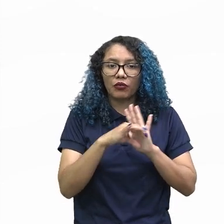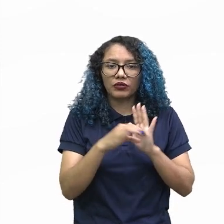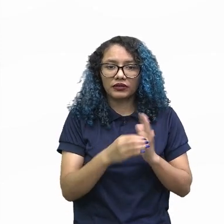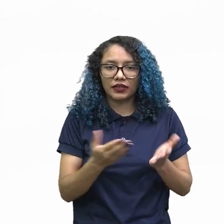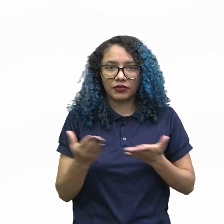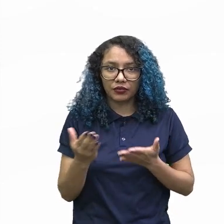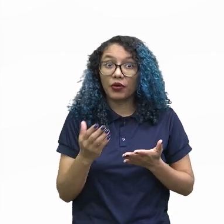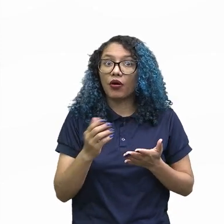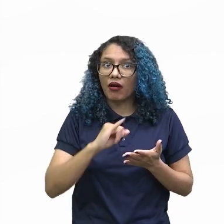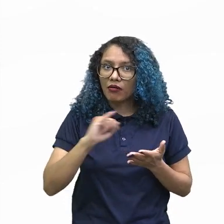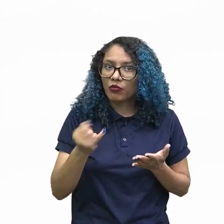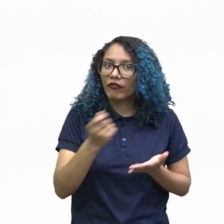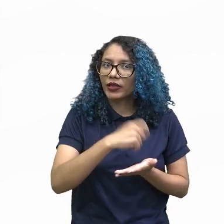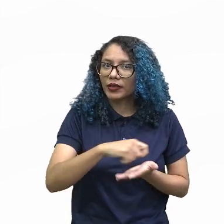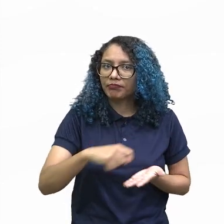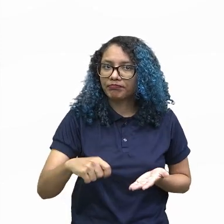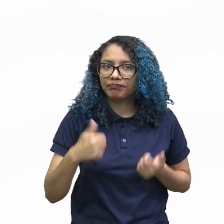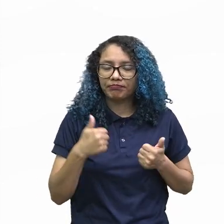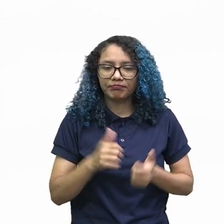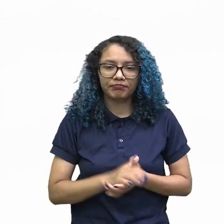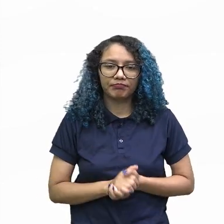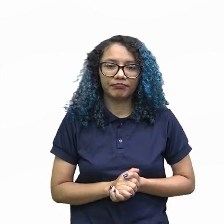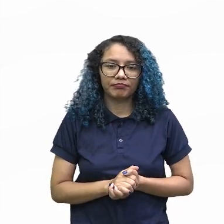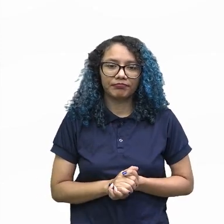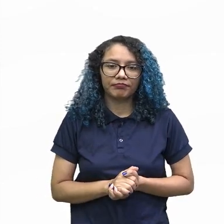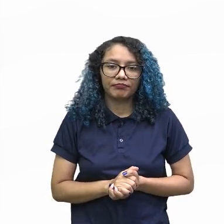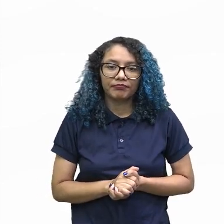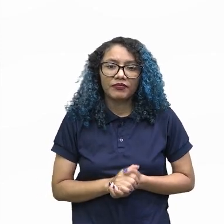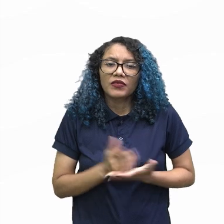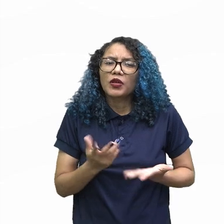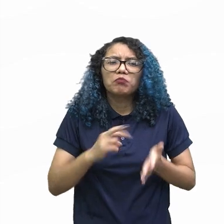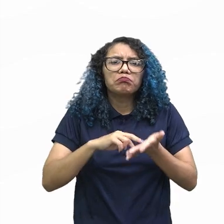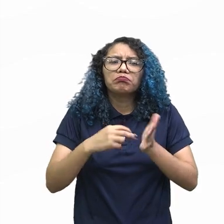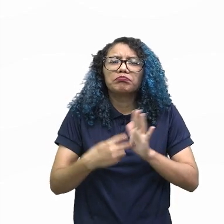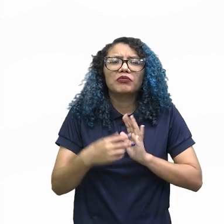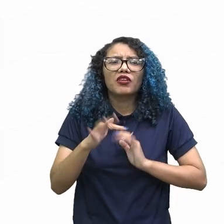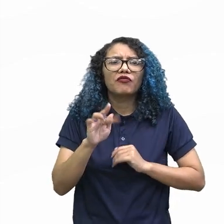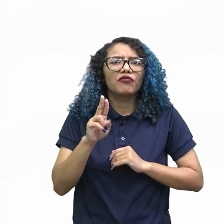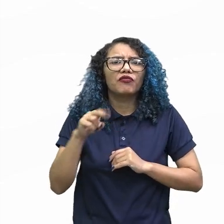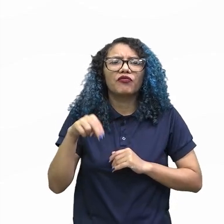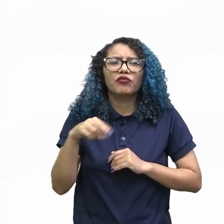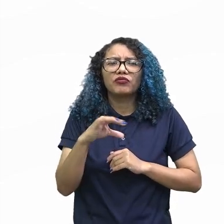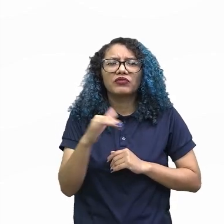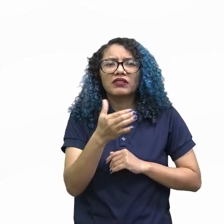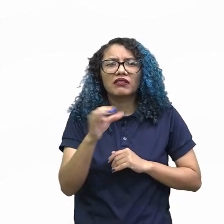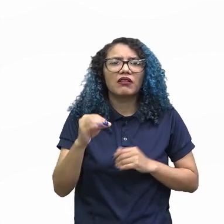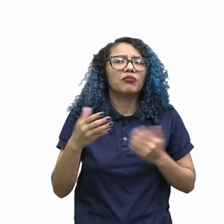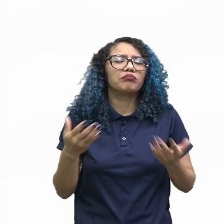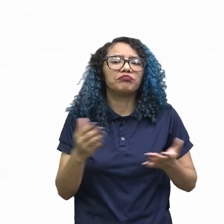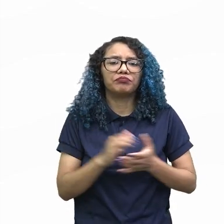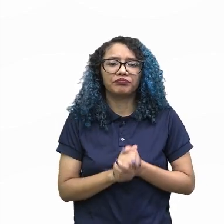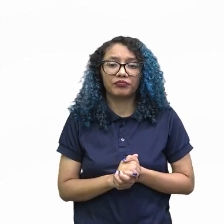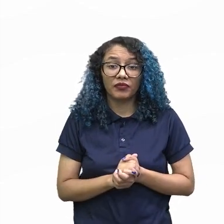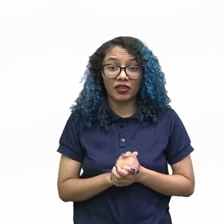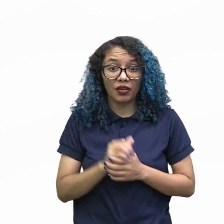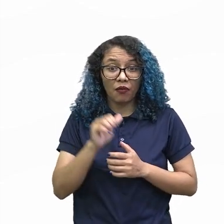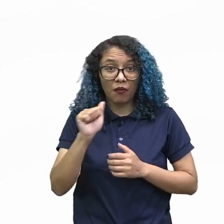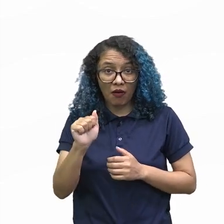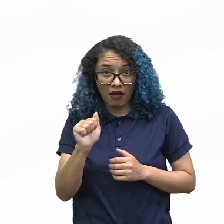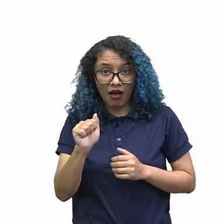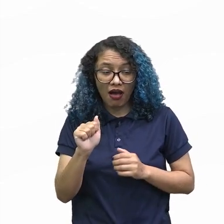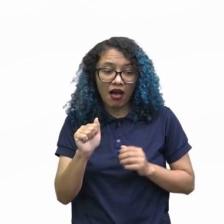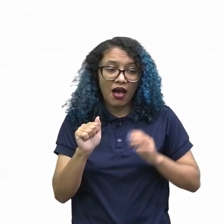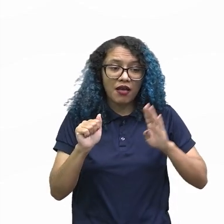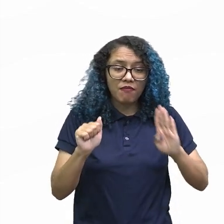fazer todas as anotações. Então, função é o quê? Olha como você vê a definição aí. Sejam A e B dois